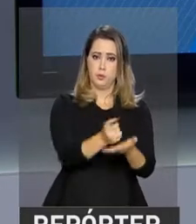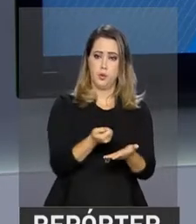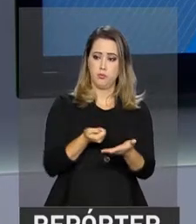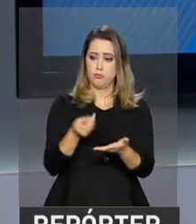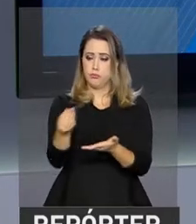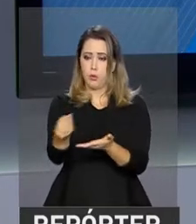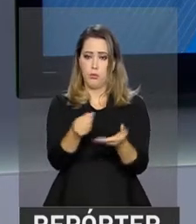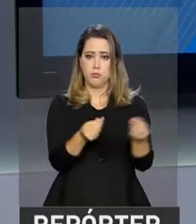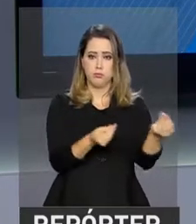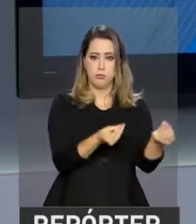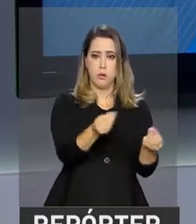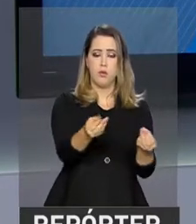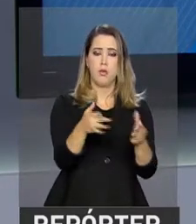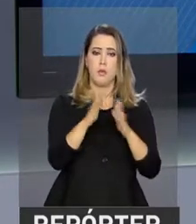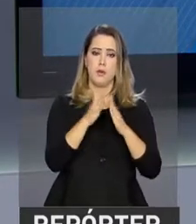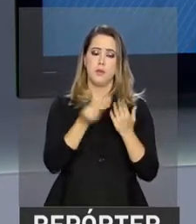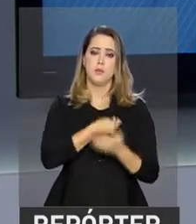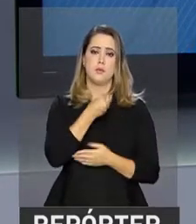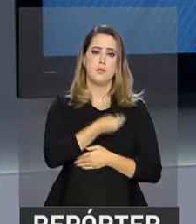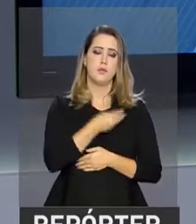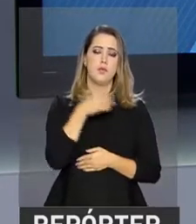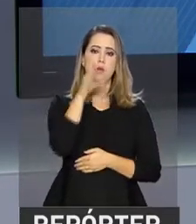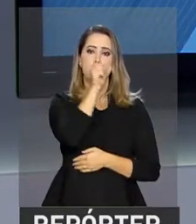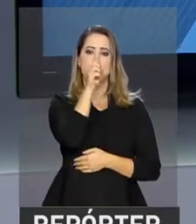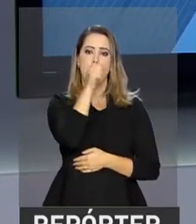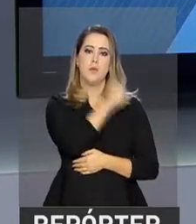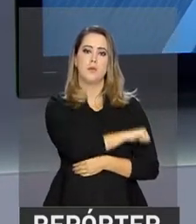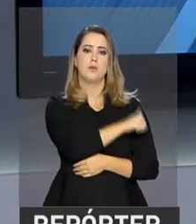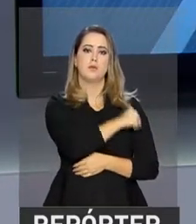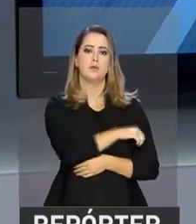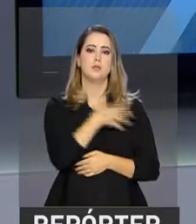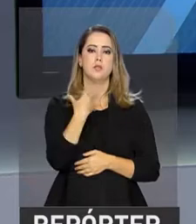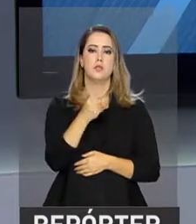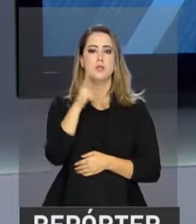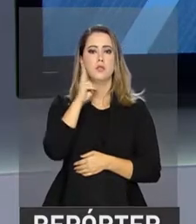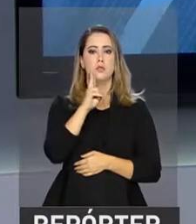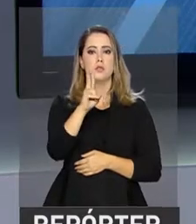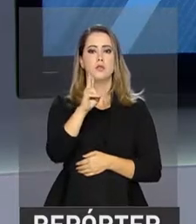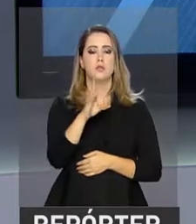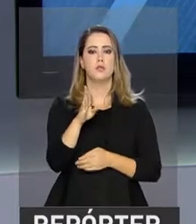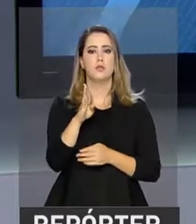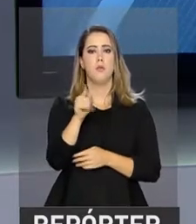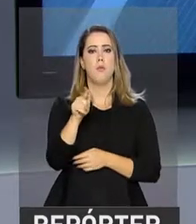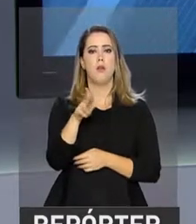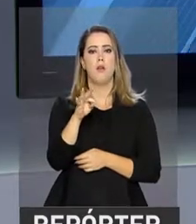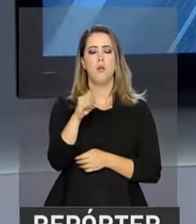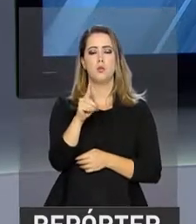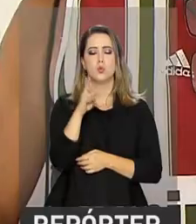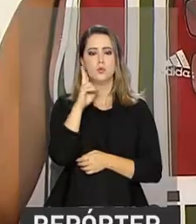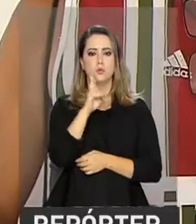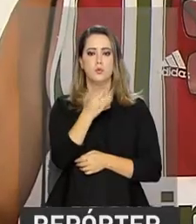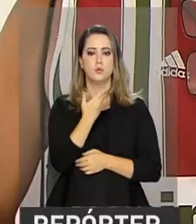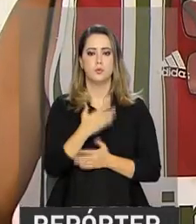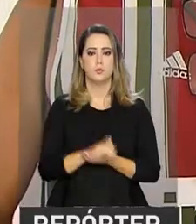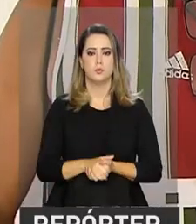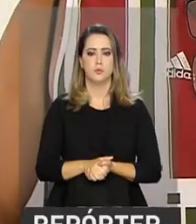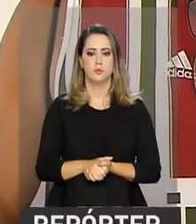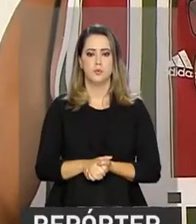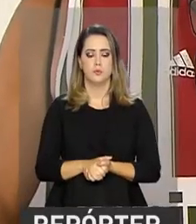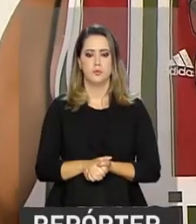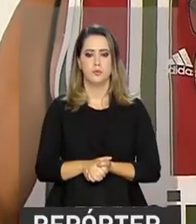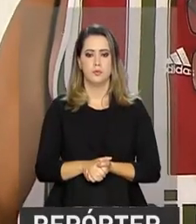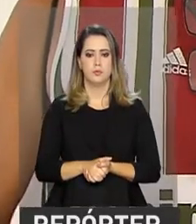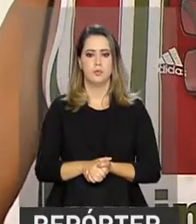Minha Casa Minha Vida no sábado, no Rio de Janeiro. A nossa enviada especial, Caroline Blaut, acompanhou.